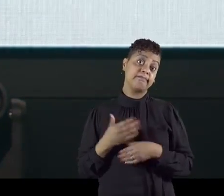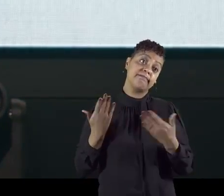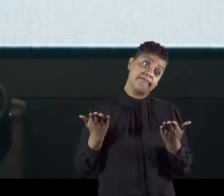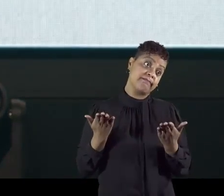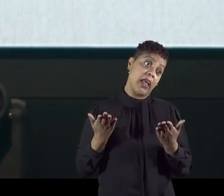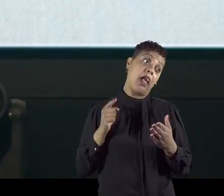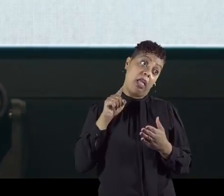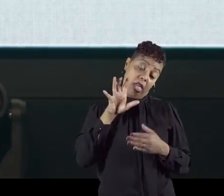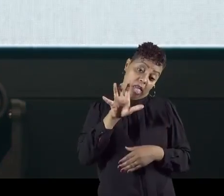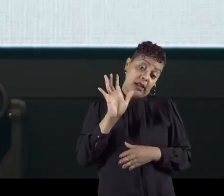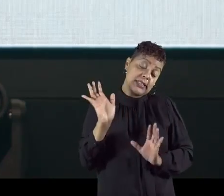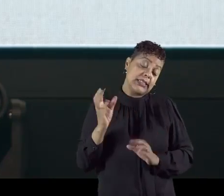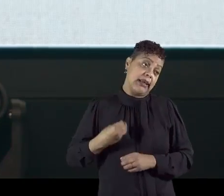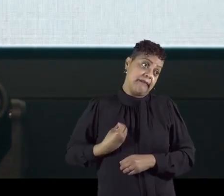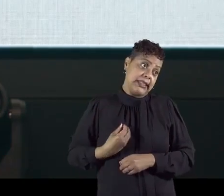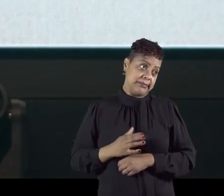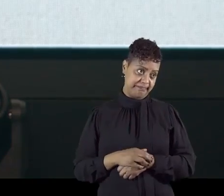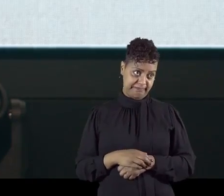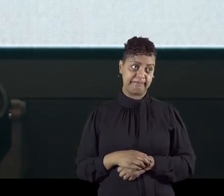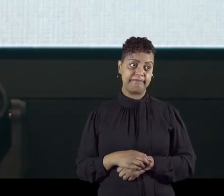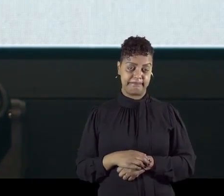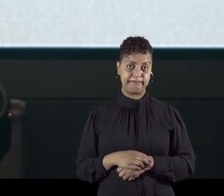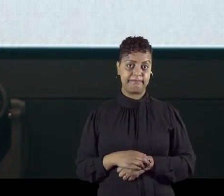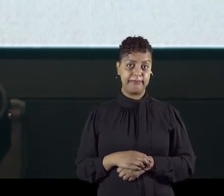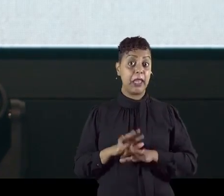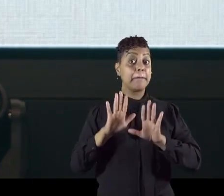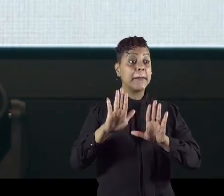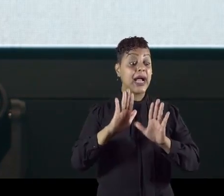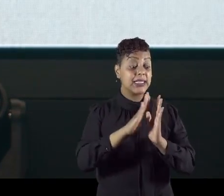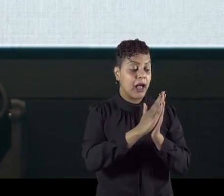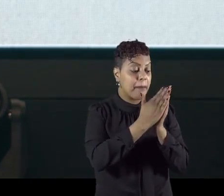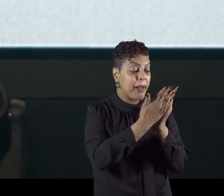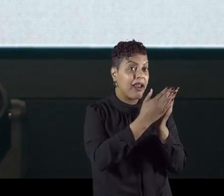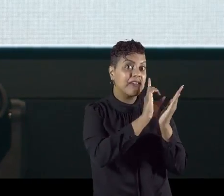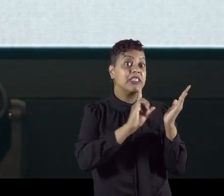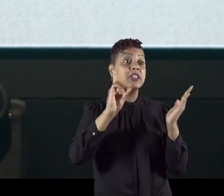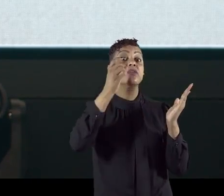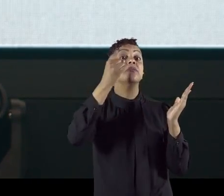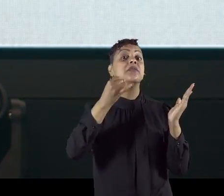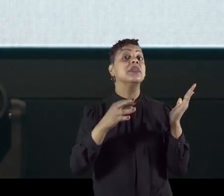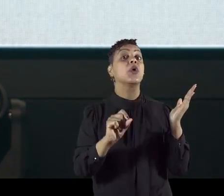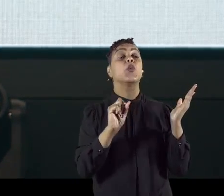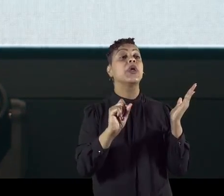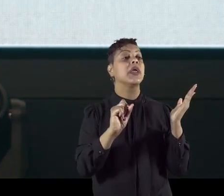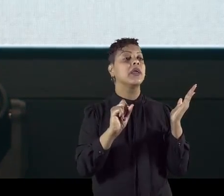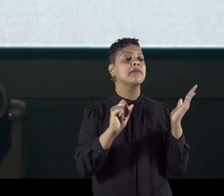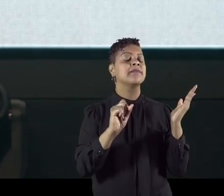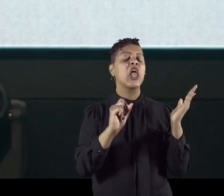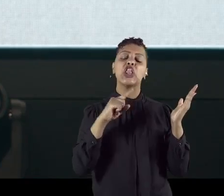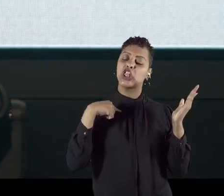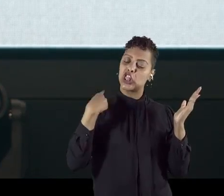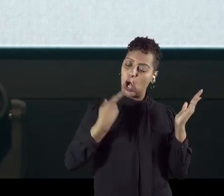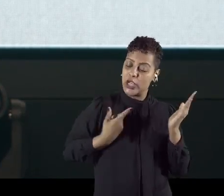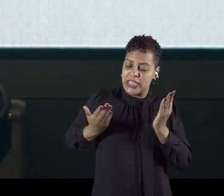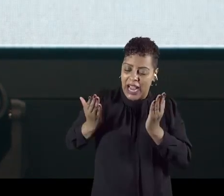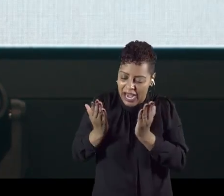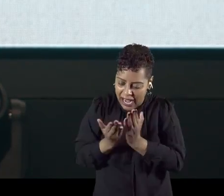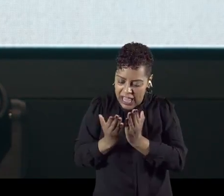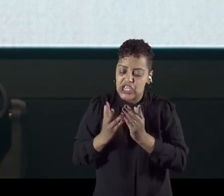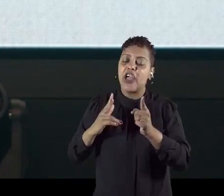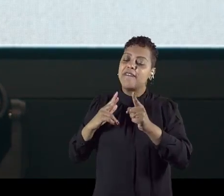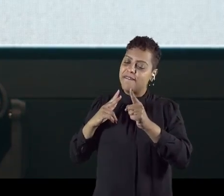faz parte da vida é contudo a Bíblia diz que nós somos mais do que vencedores